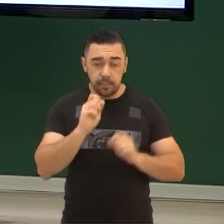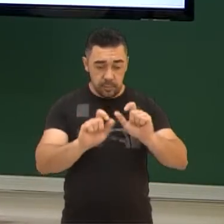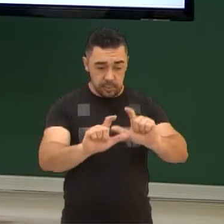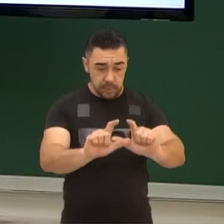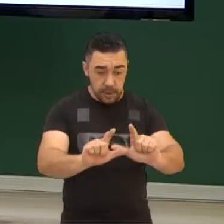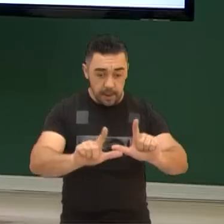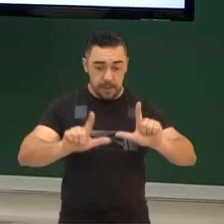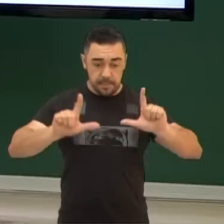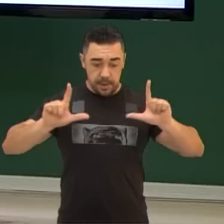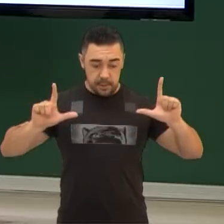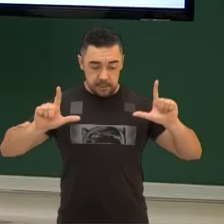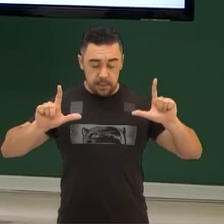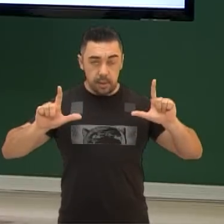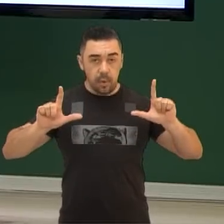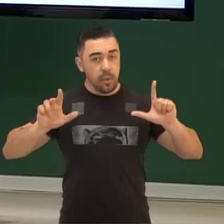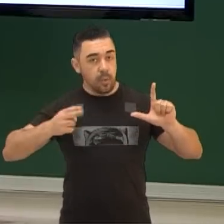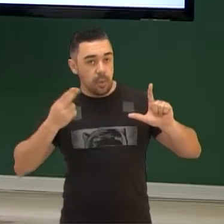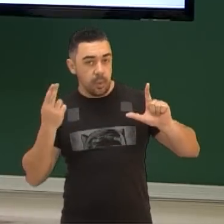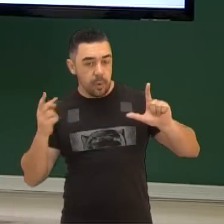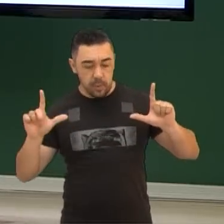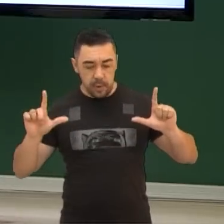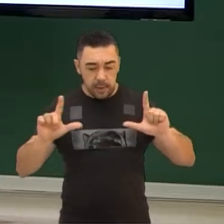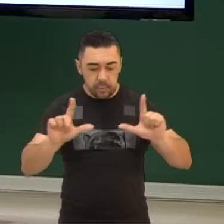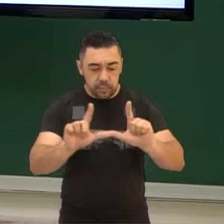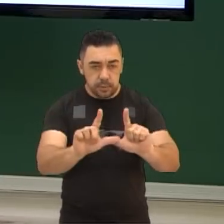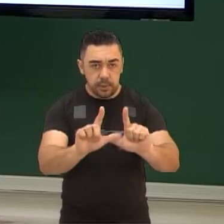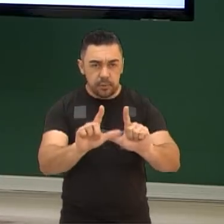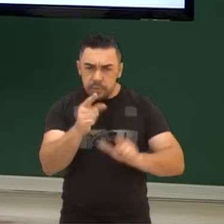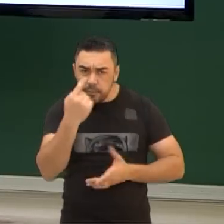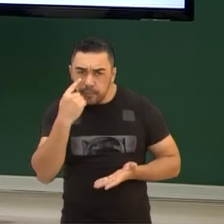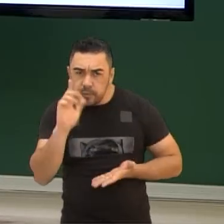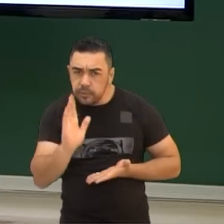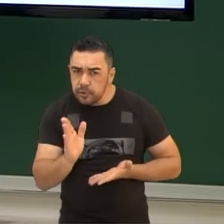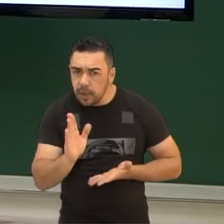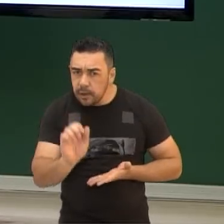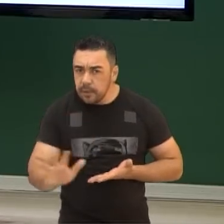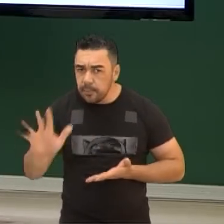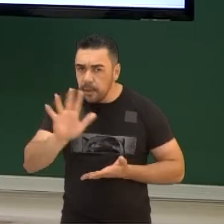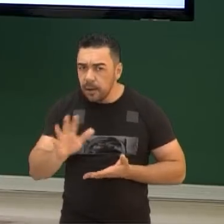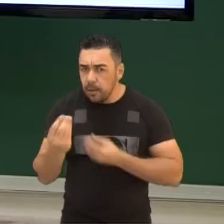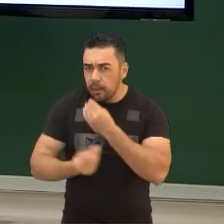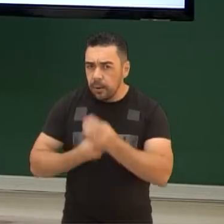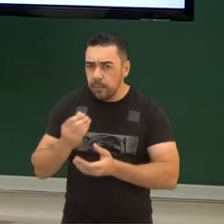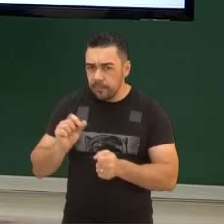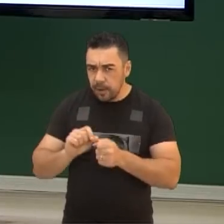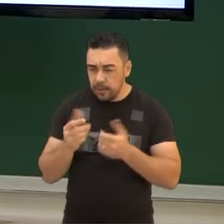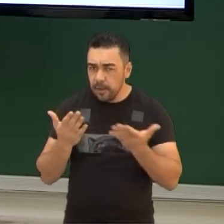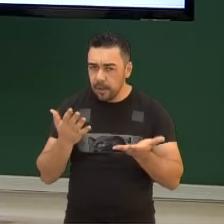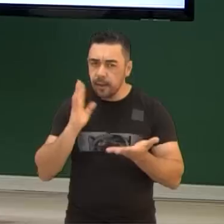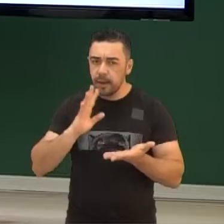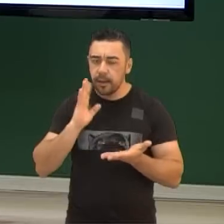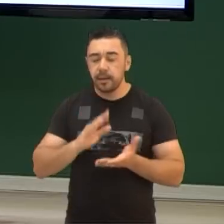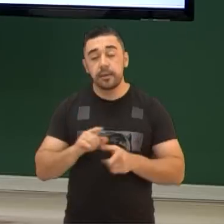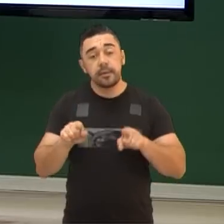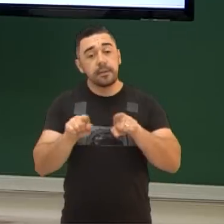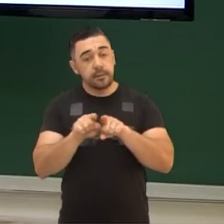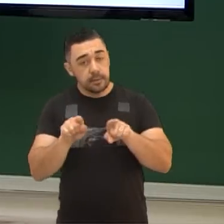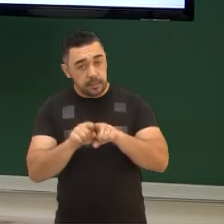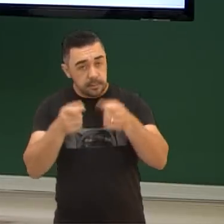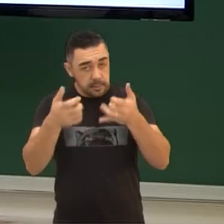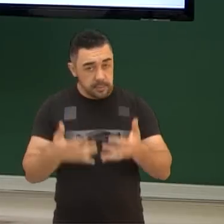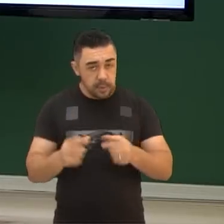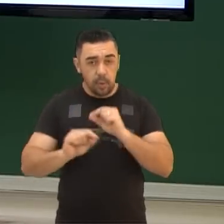olha só, e a redução de figuras. Já ouviram falar sobre isso, pessoal? É muito legal. Então, também vamos falar um pouquinho